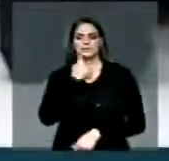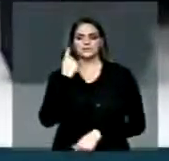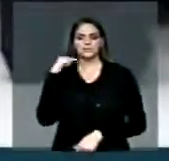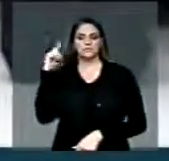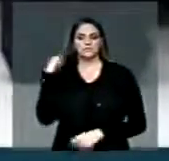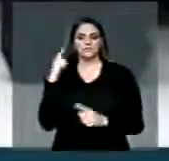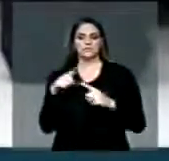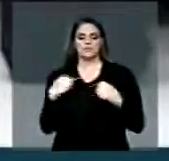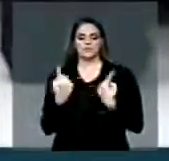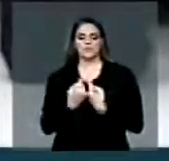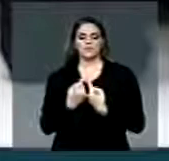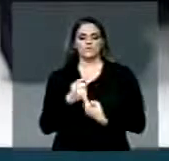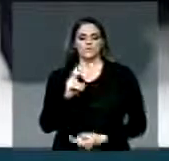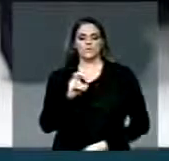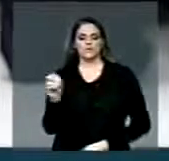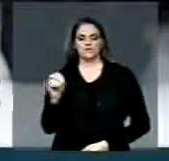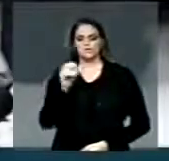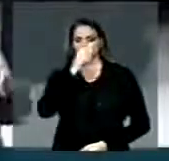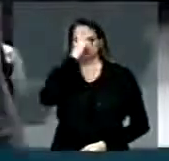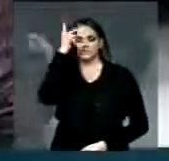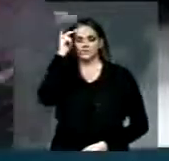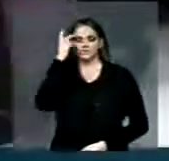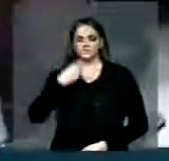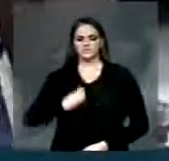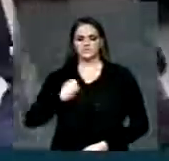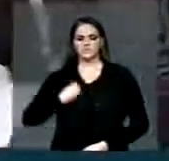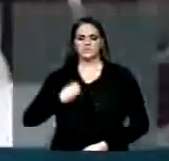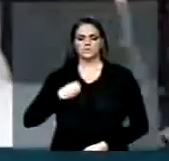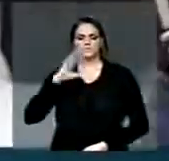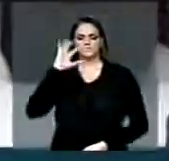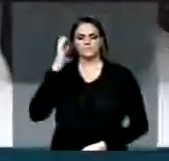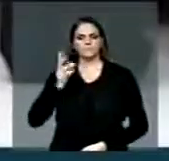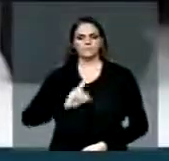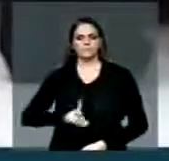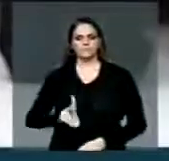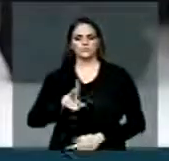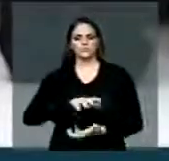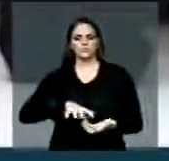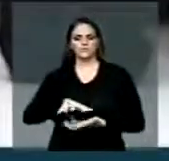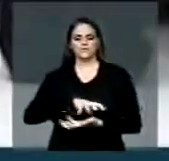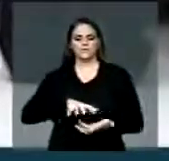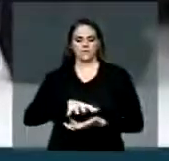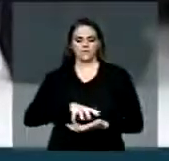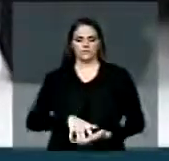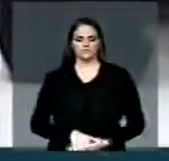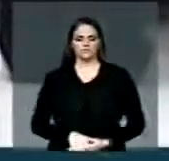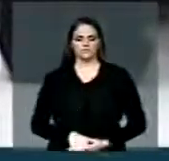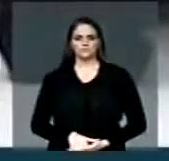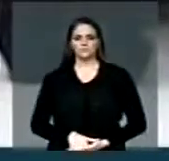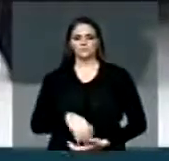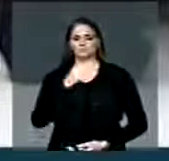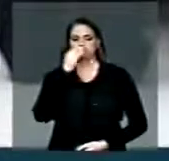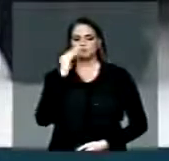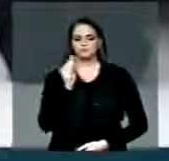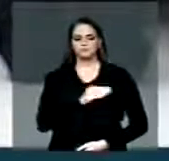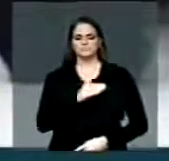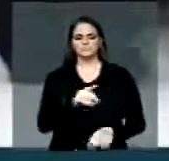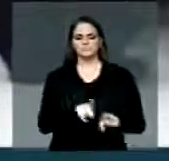assembleia histórica com 500 trabalhadores deliberando a continuidade da greve e passando por cima